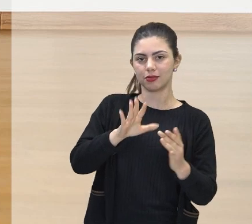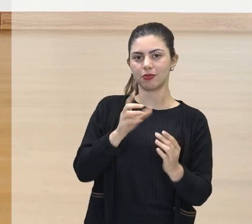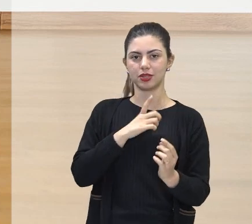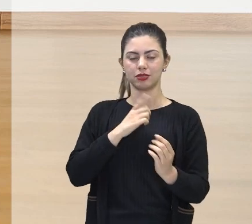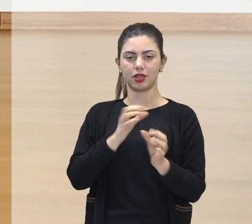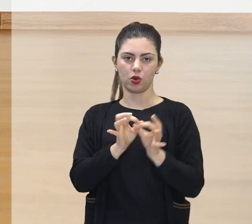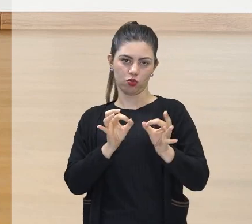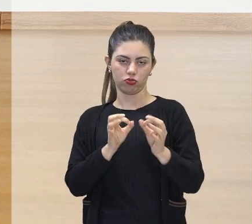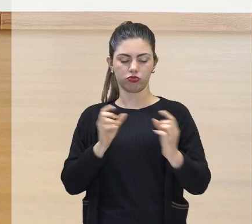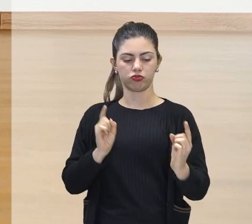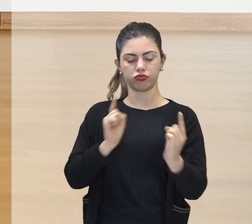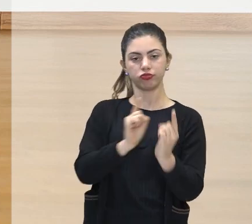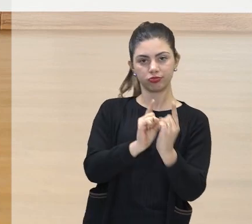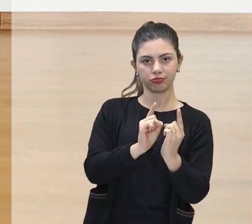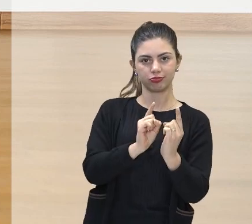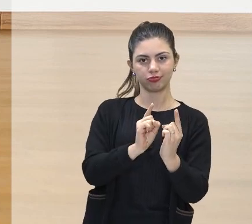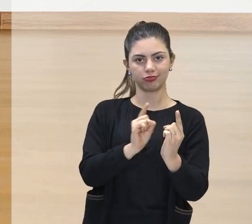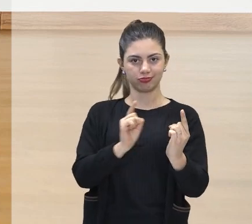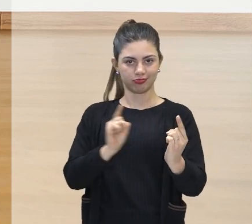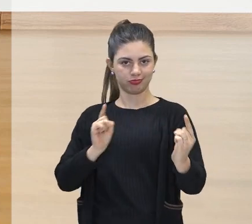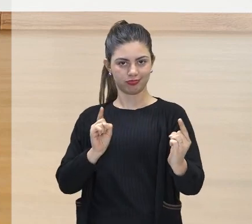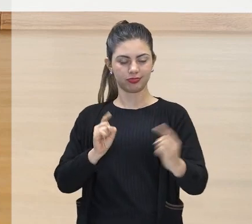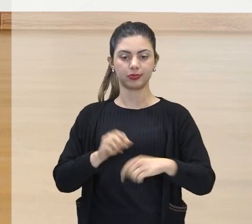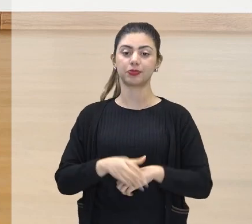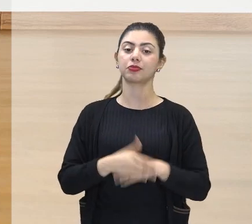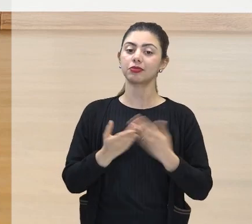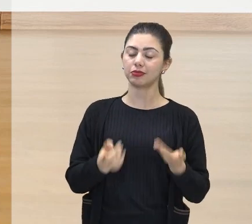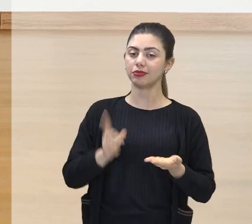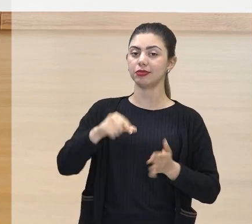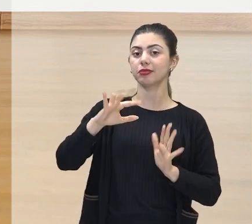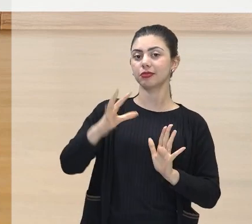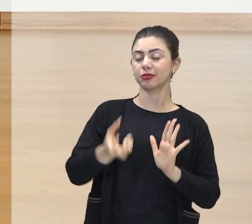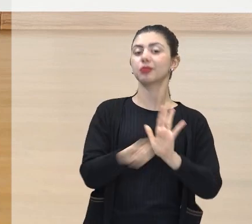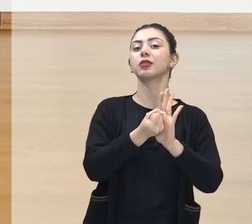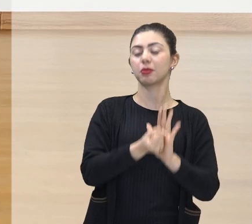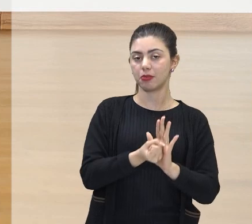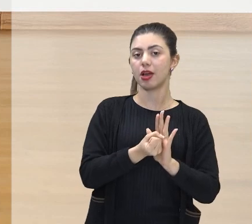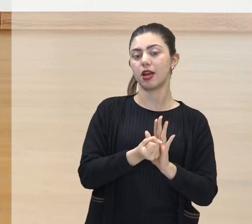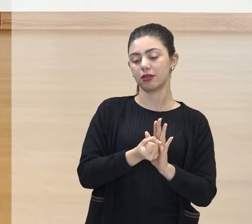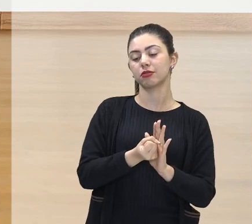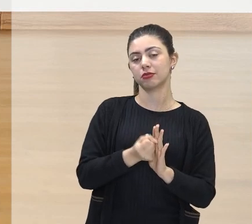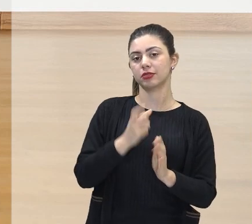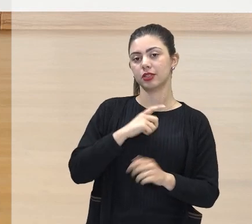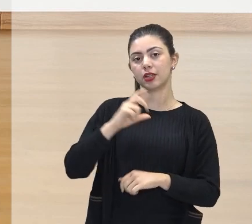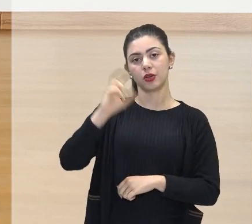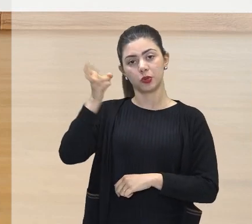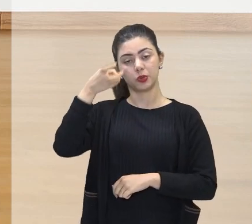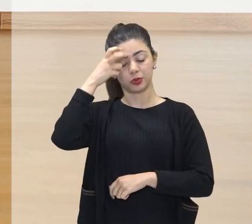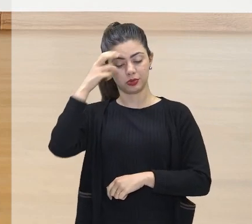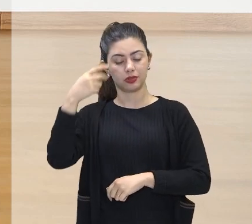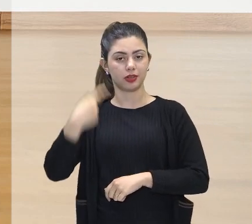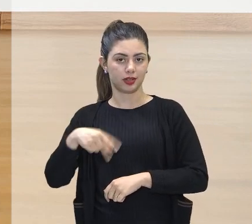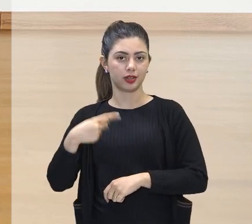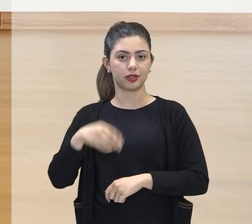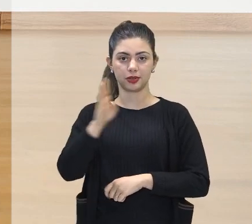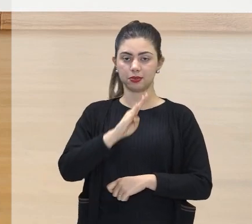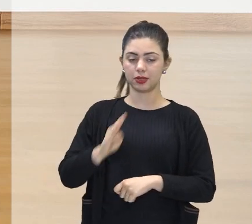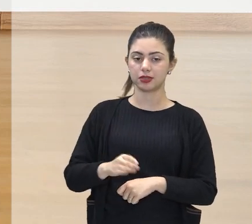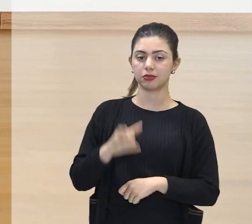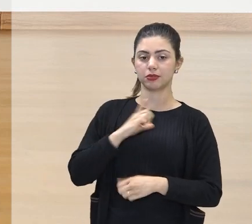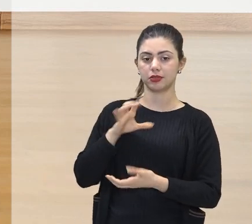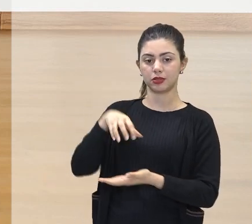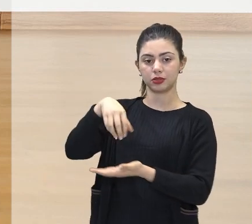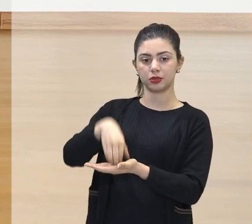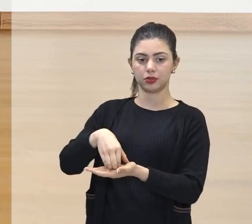longe. Foi reconhecido como Patrimônio Imaterial Brasileiro pelo Instituto do Patrimônio Histórico